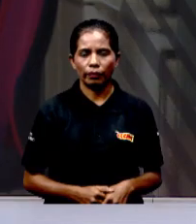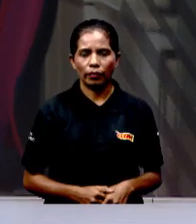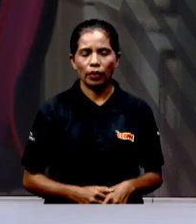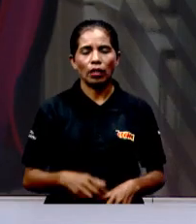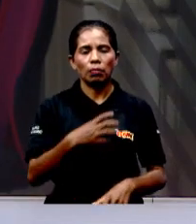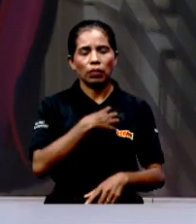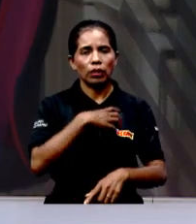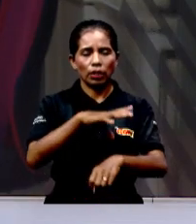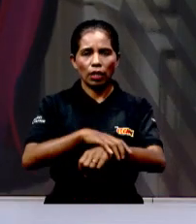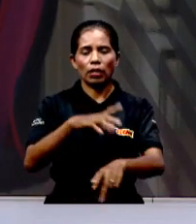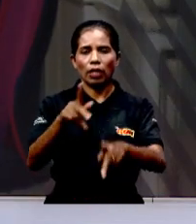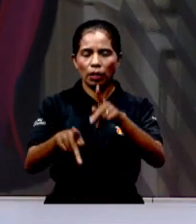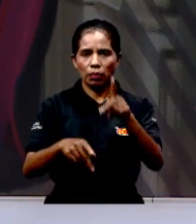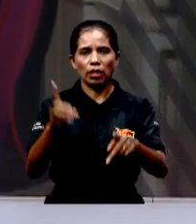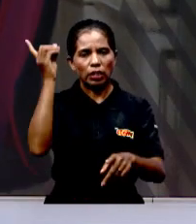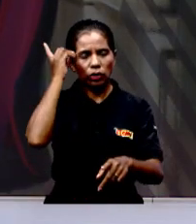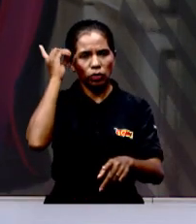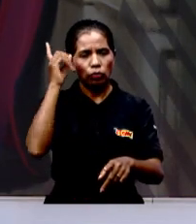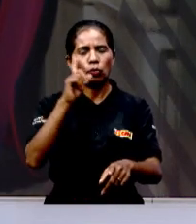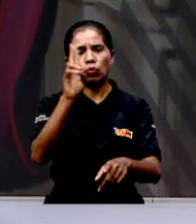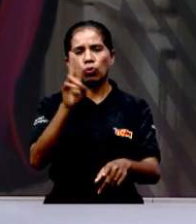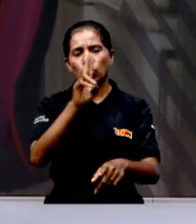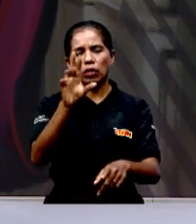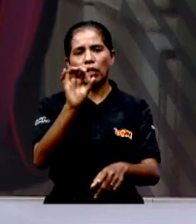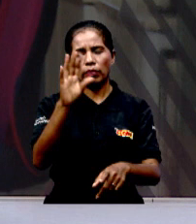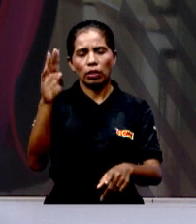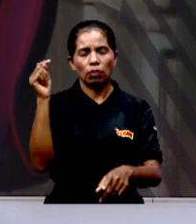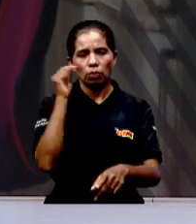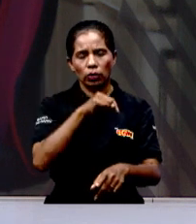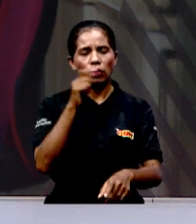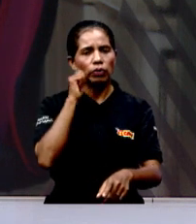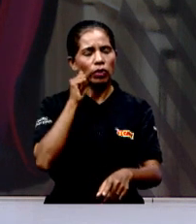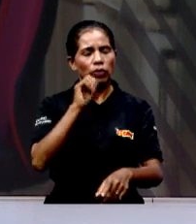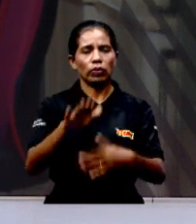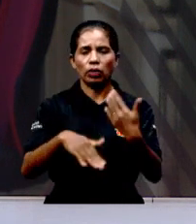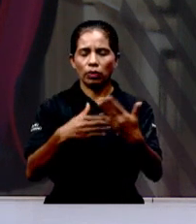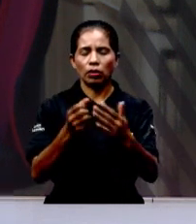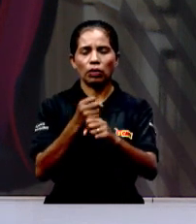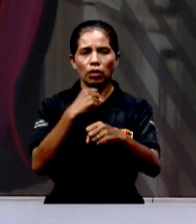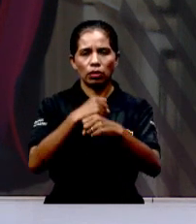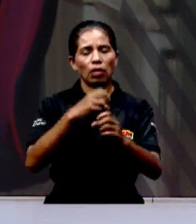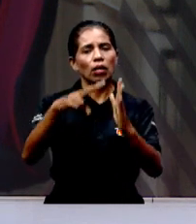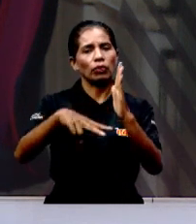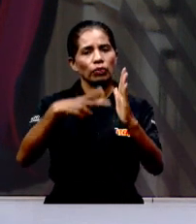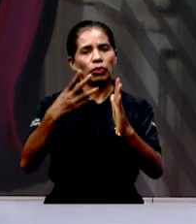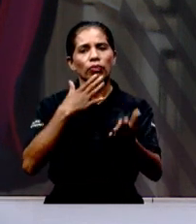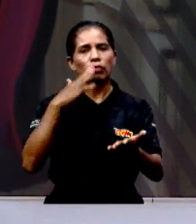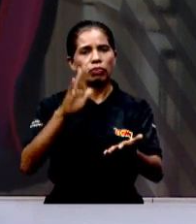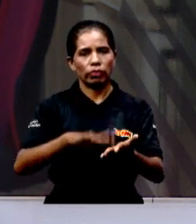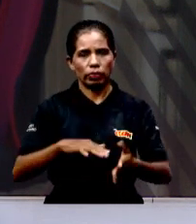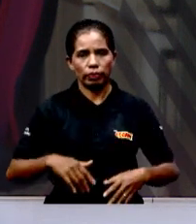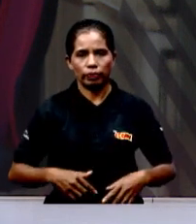Pentele detém um suspeito, nebe desconfia o uso de falso, de poço, feto será halo vídeo pornografia.